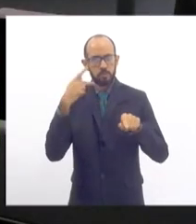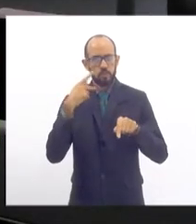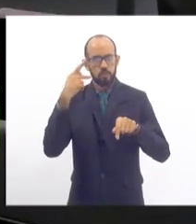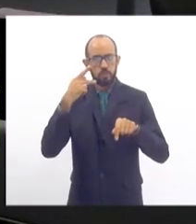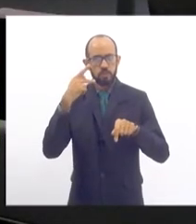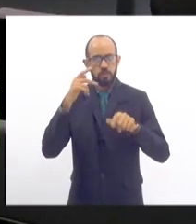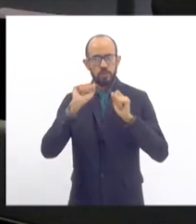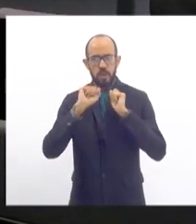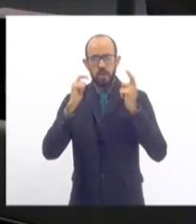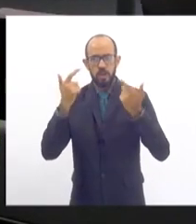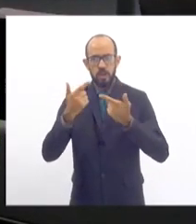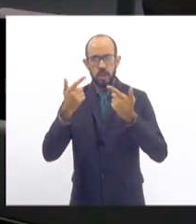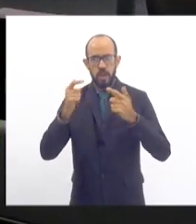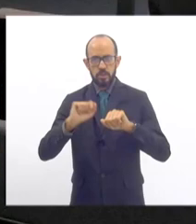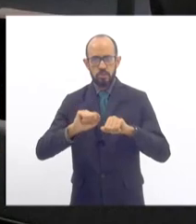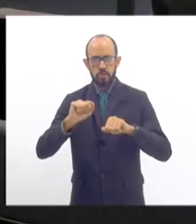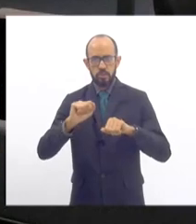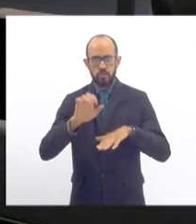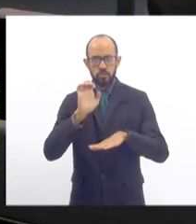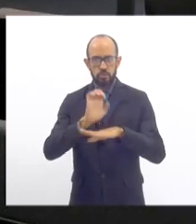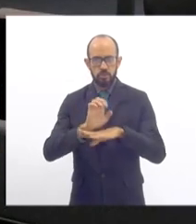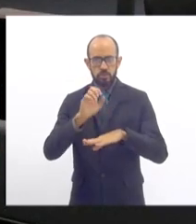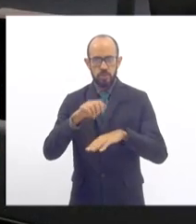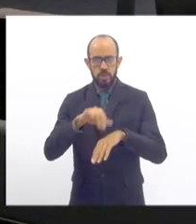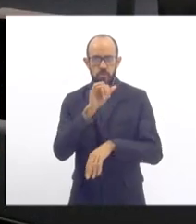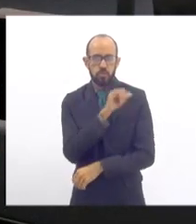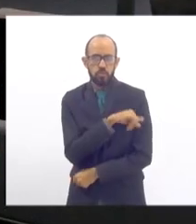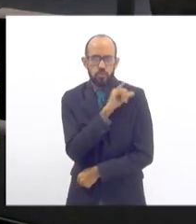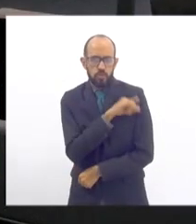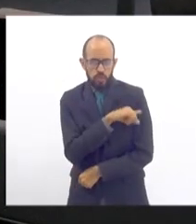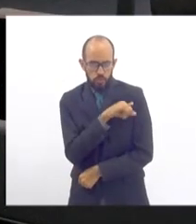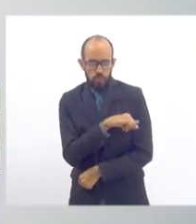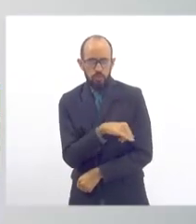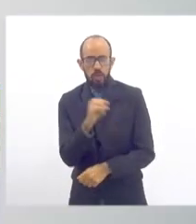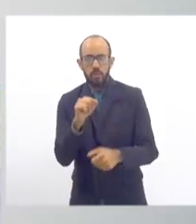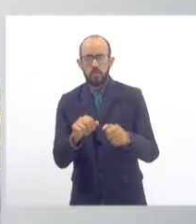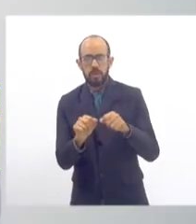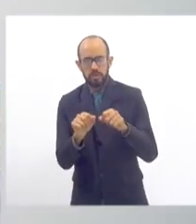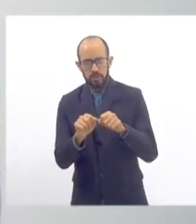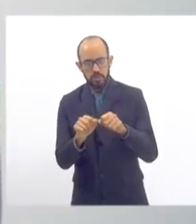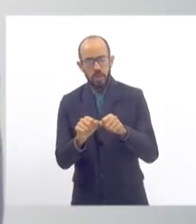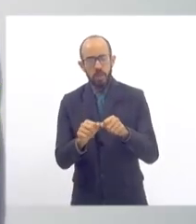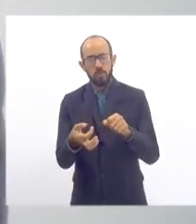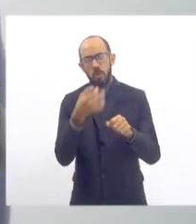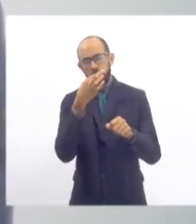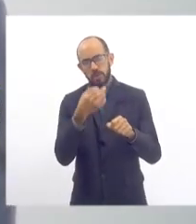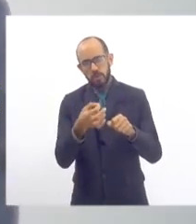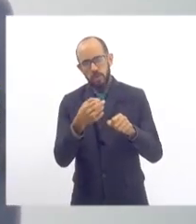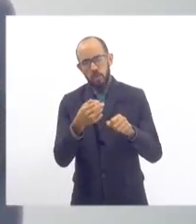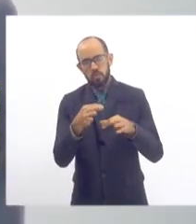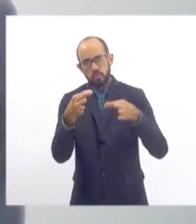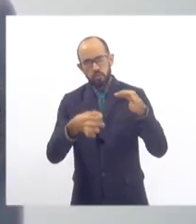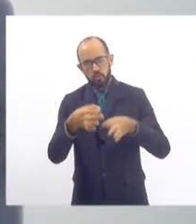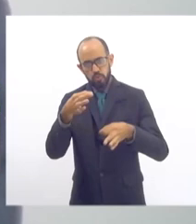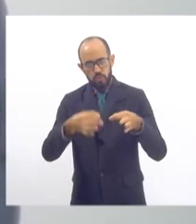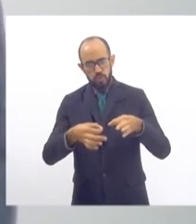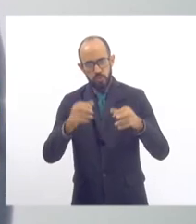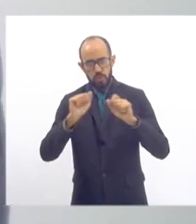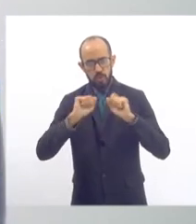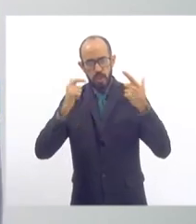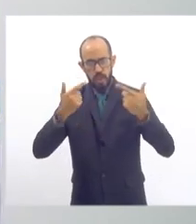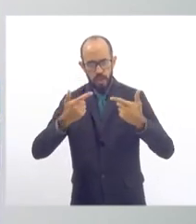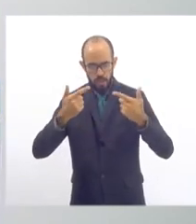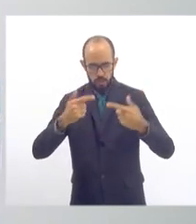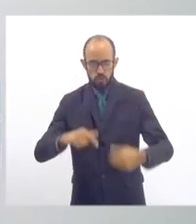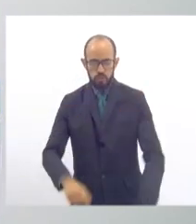Assembleia Legislativa do Estado do Rio de Janeiro para formalizar um posicionamento jurídico da Assembleia sobre esse tema. Obviamente,